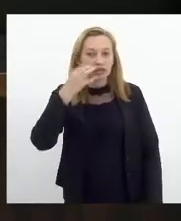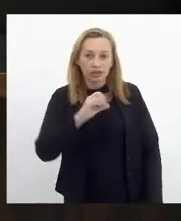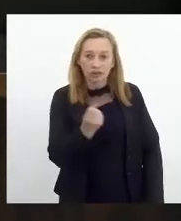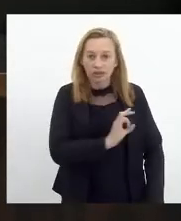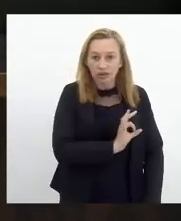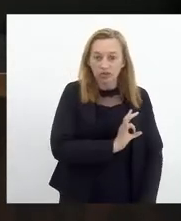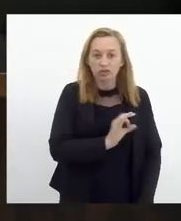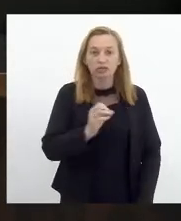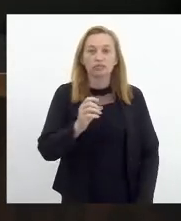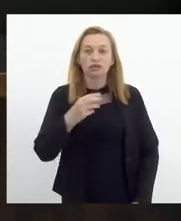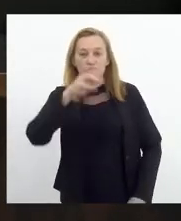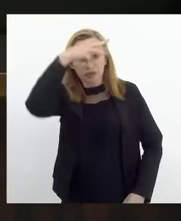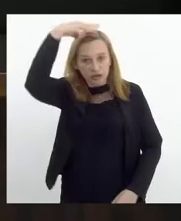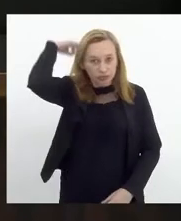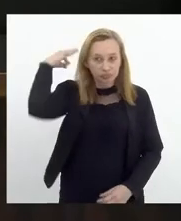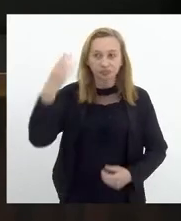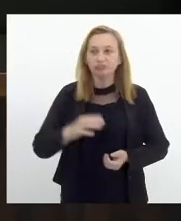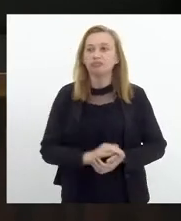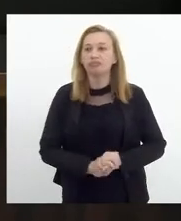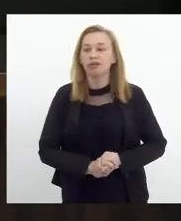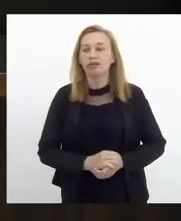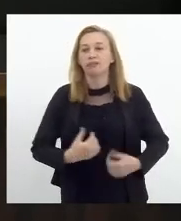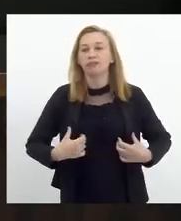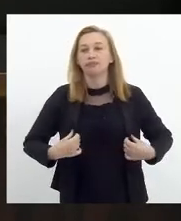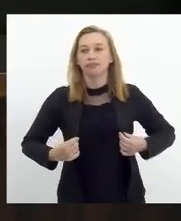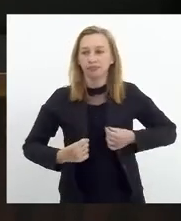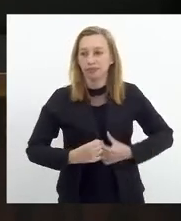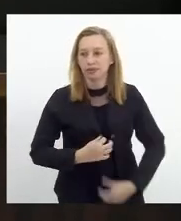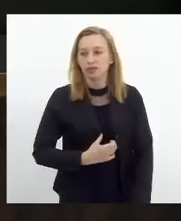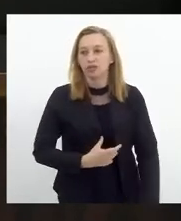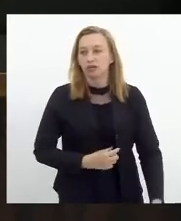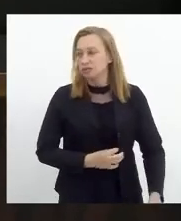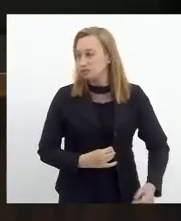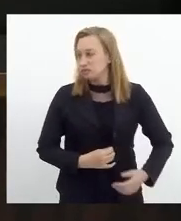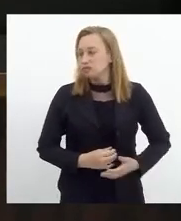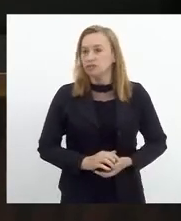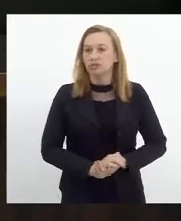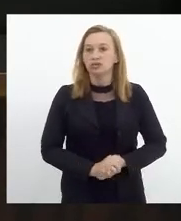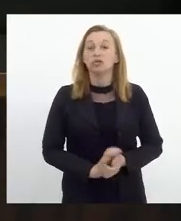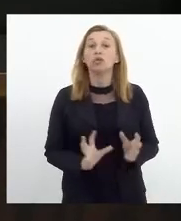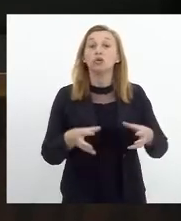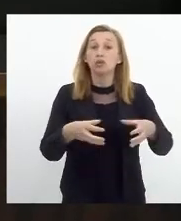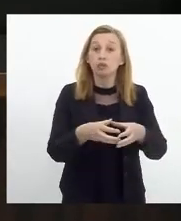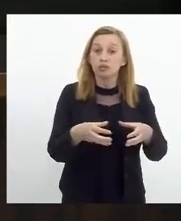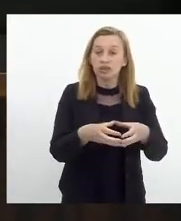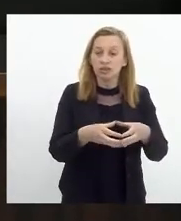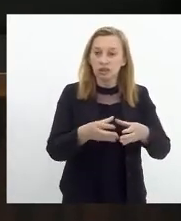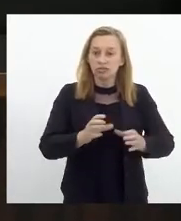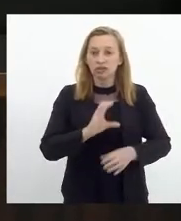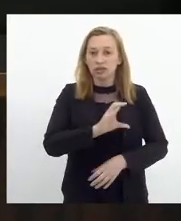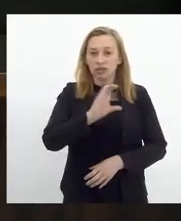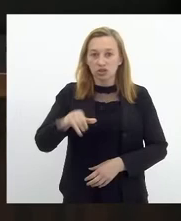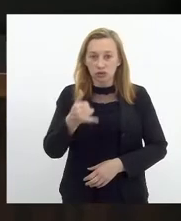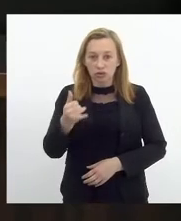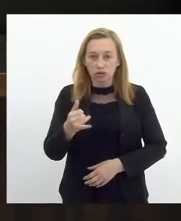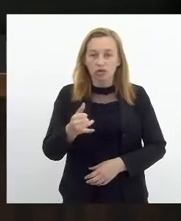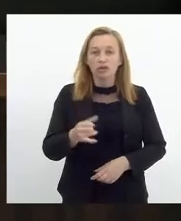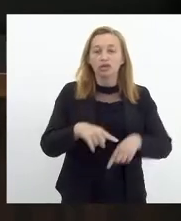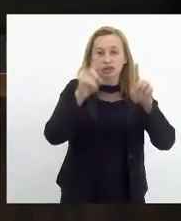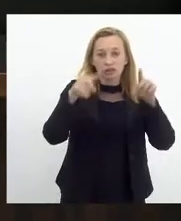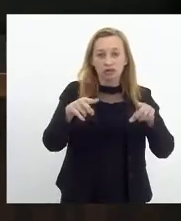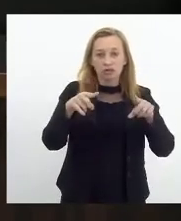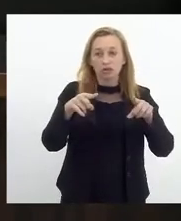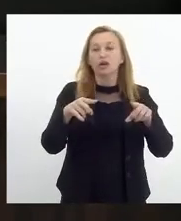Rocha, deputado Márcio Pacheco. Pendendo de pareceres das comissões CCJ, de servidores